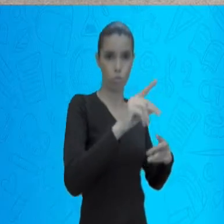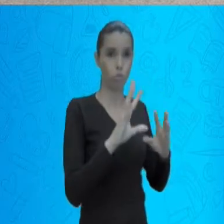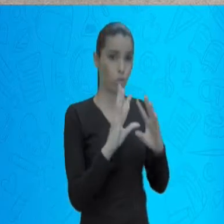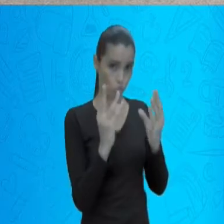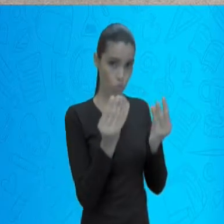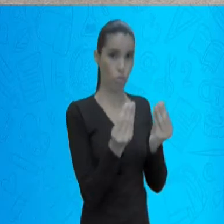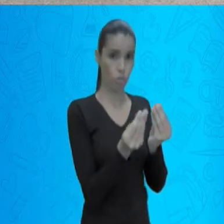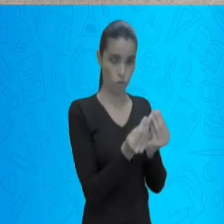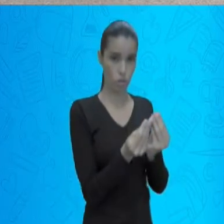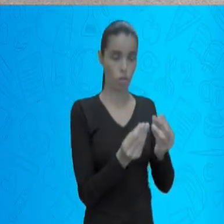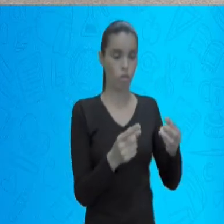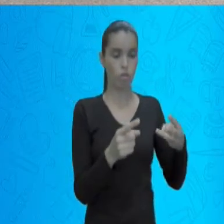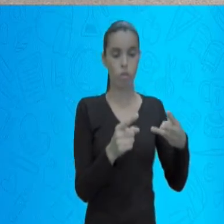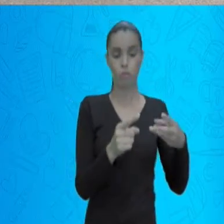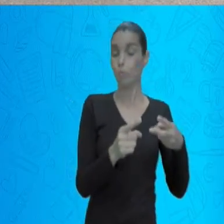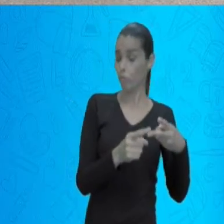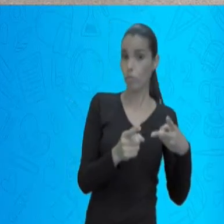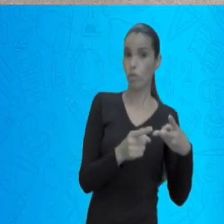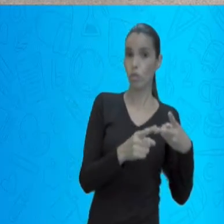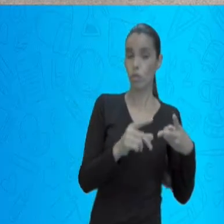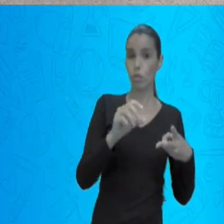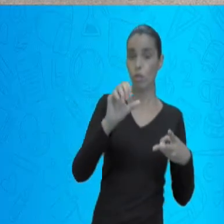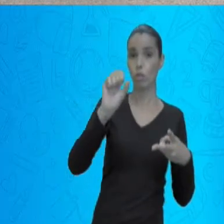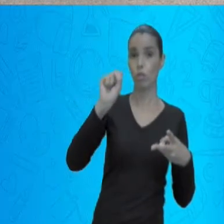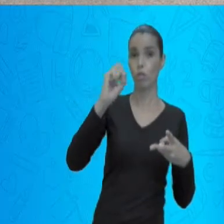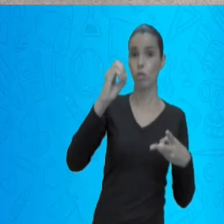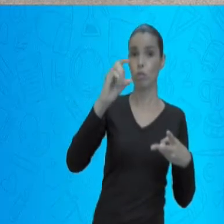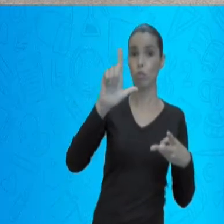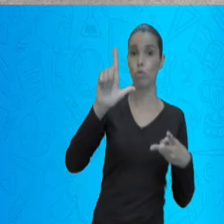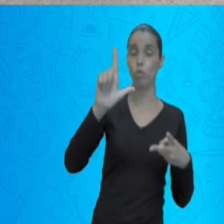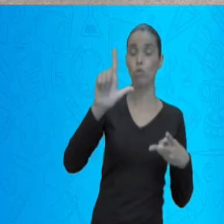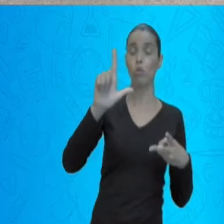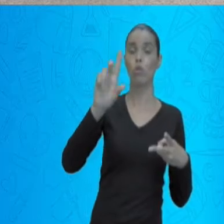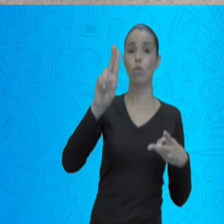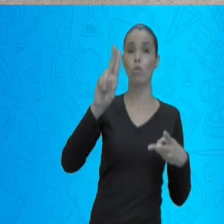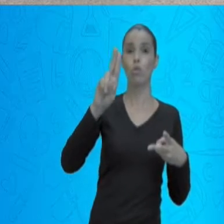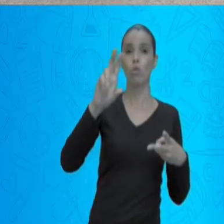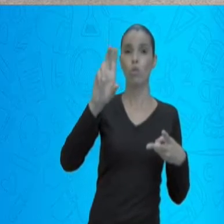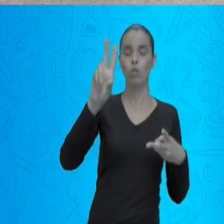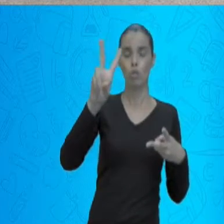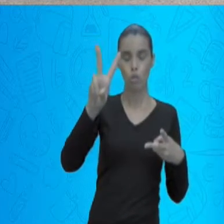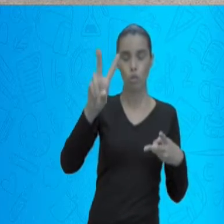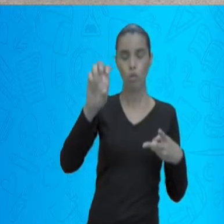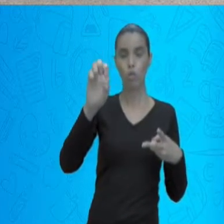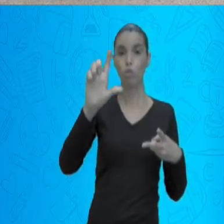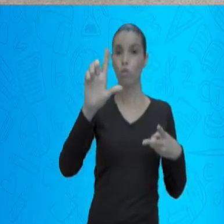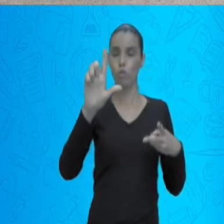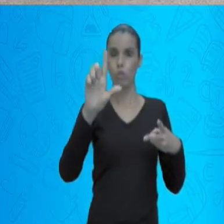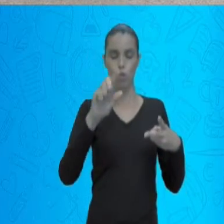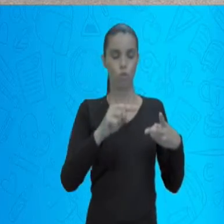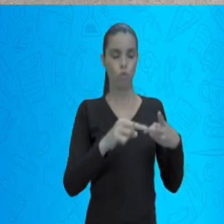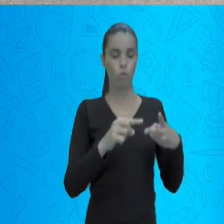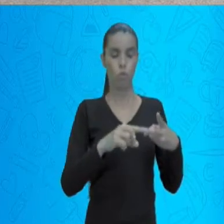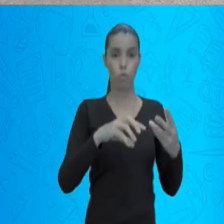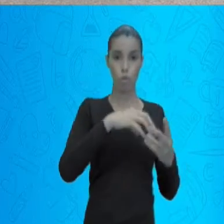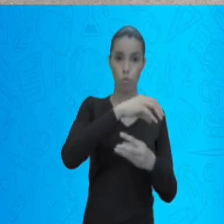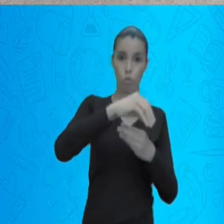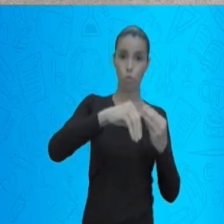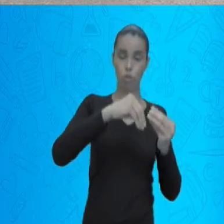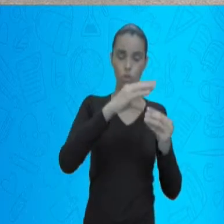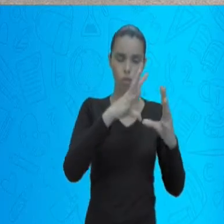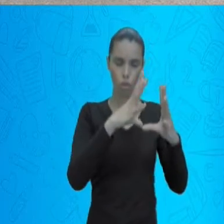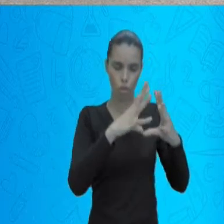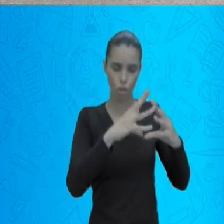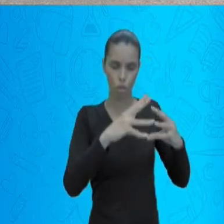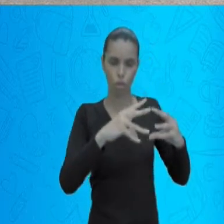que é dissolvida. Vou pegar como exemplo o meu esmalte. Se eu quiser